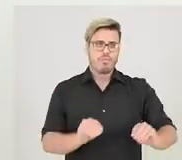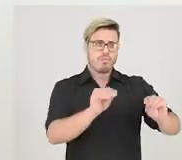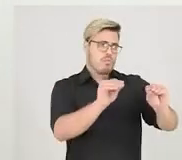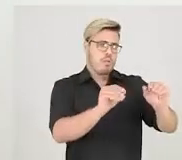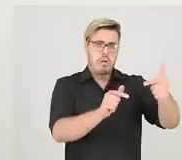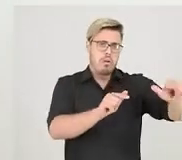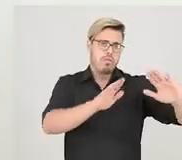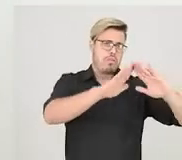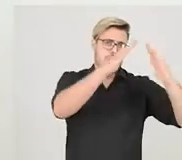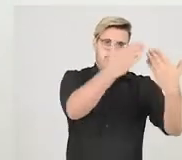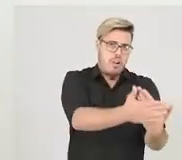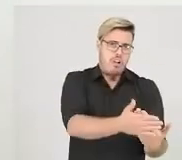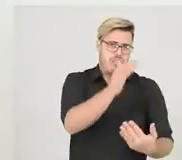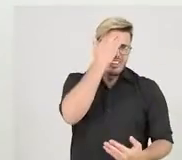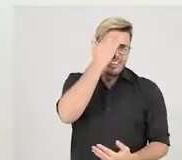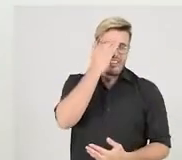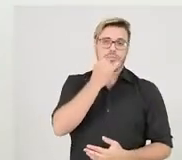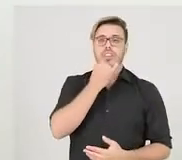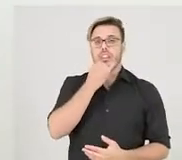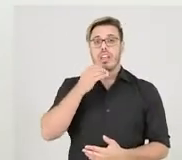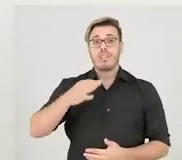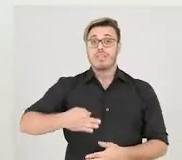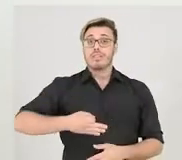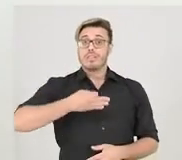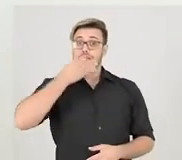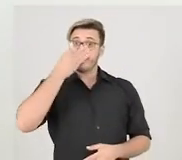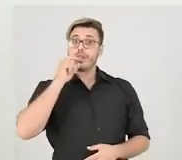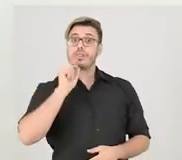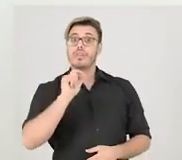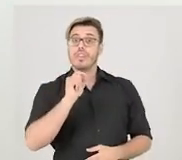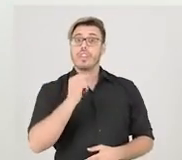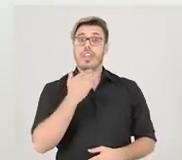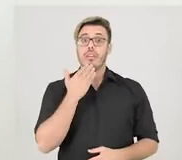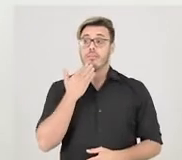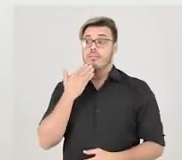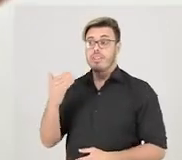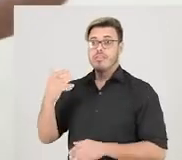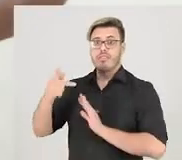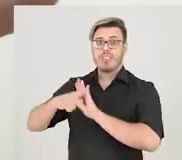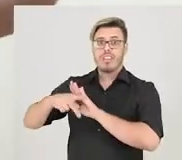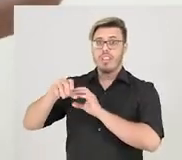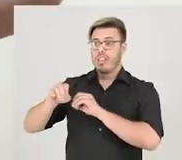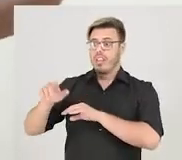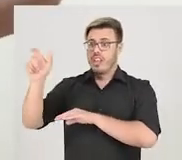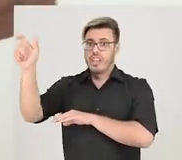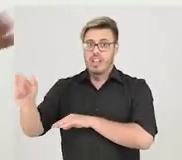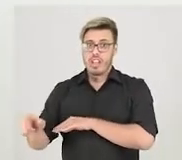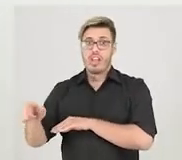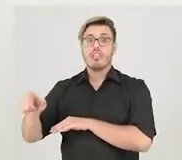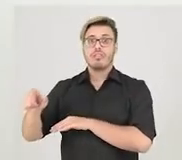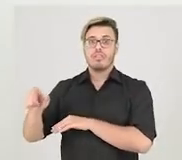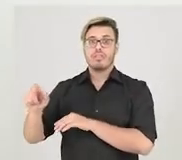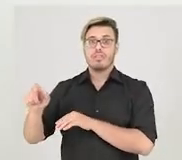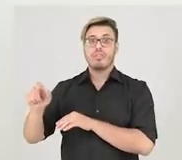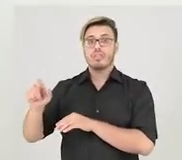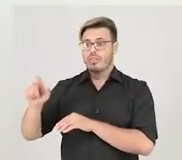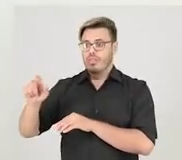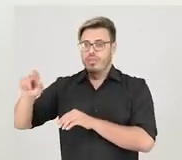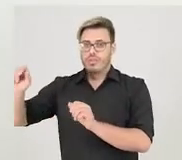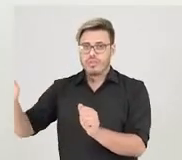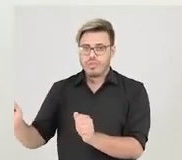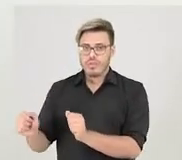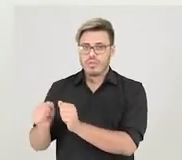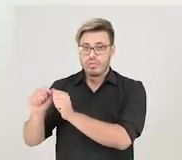individualizado e leve junto com a transferência, porque ele chega lá na outra escola, ninguém sabe nada do menino. Então, o